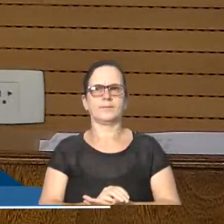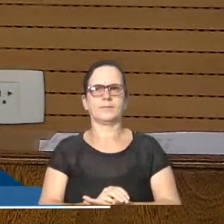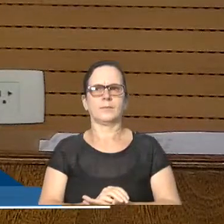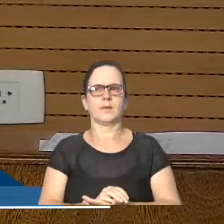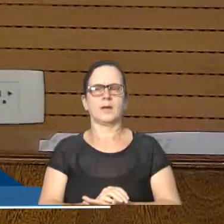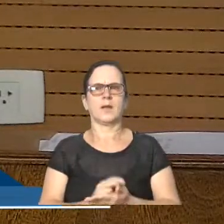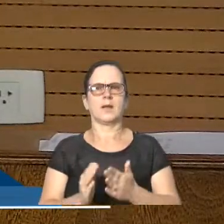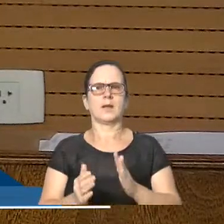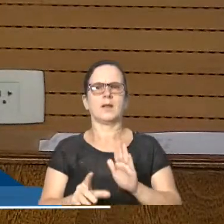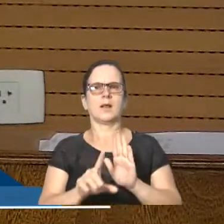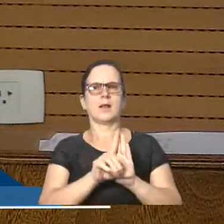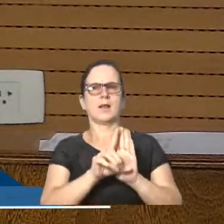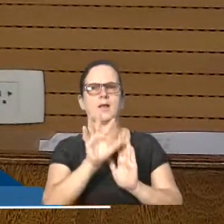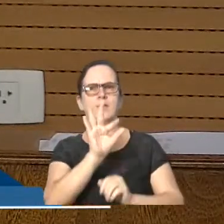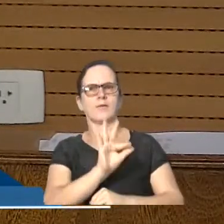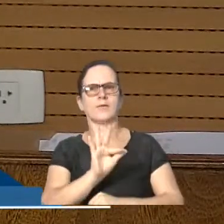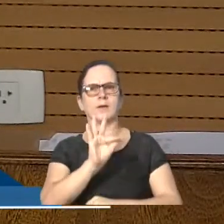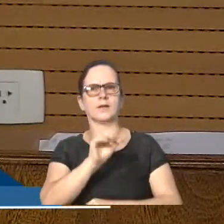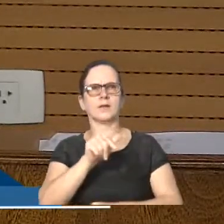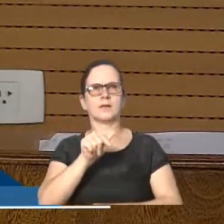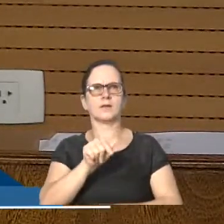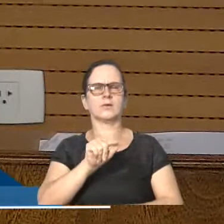Lei Federal nº